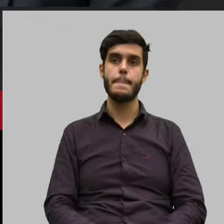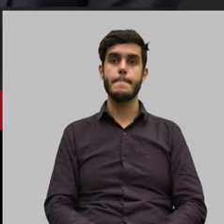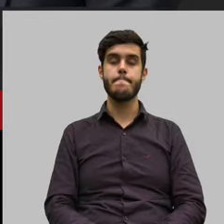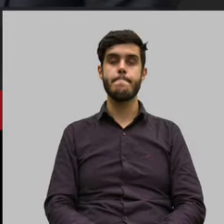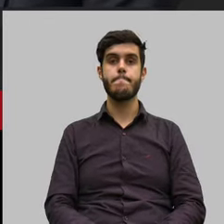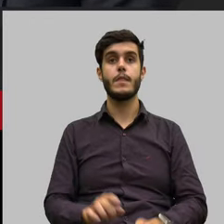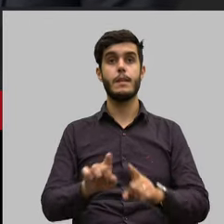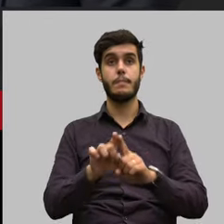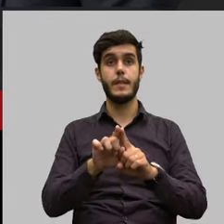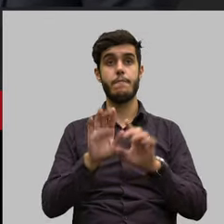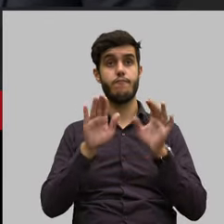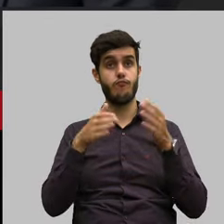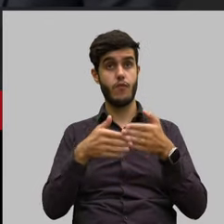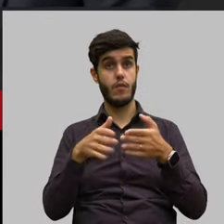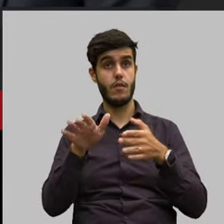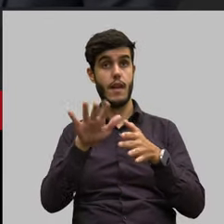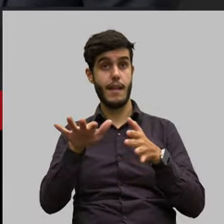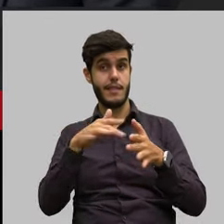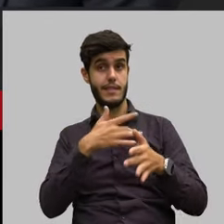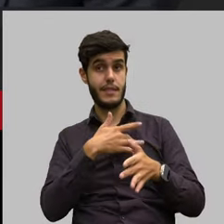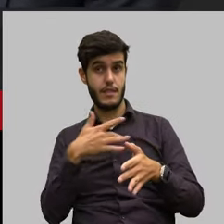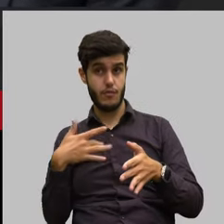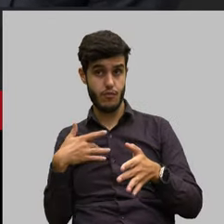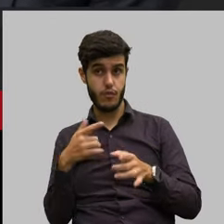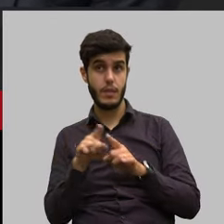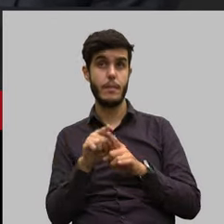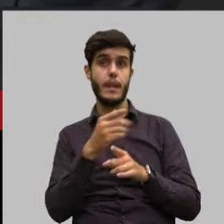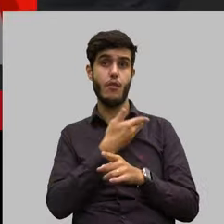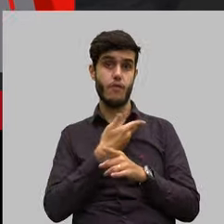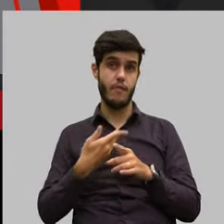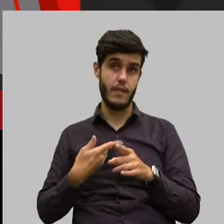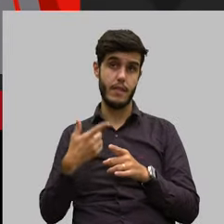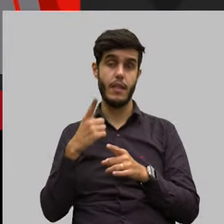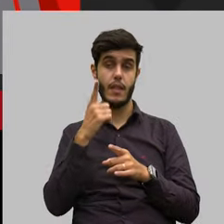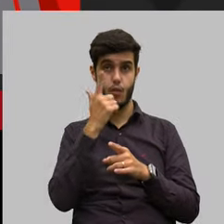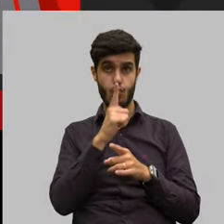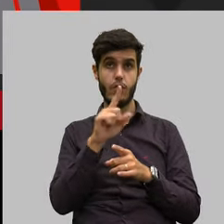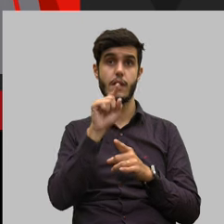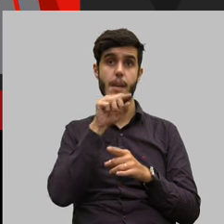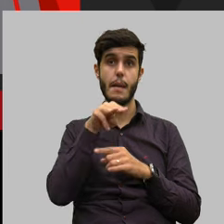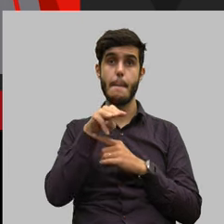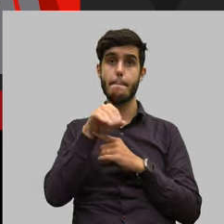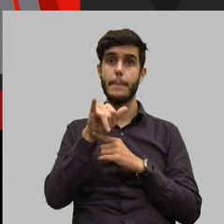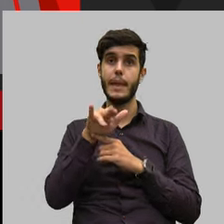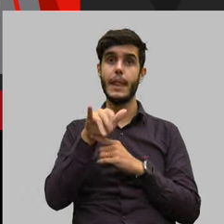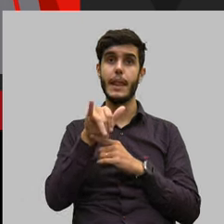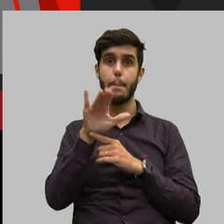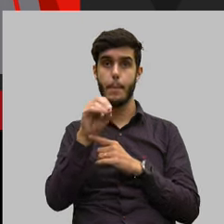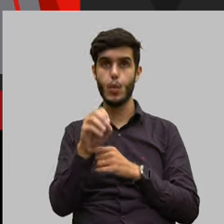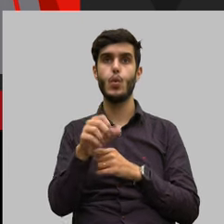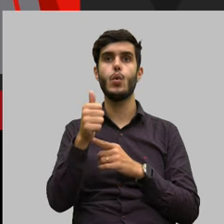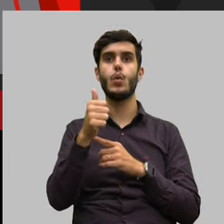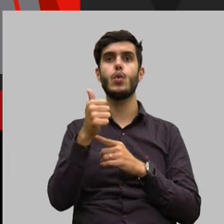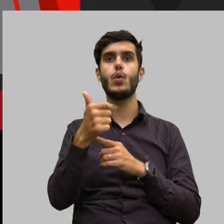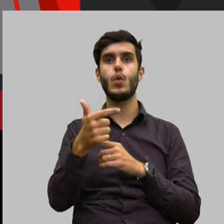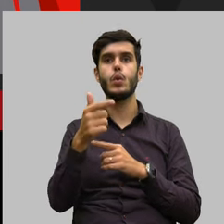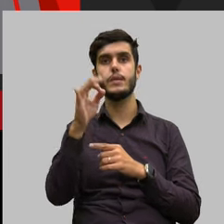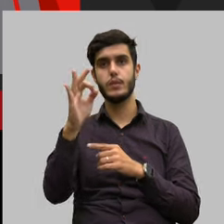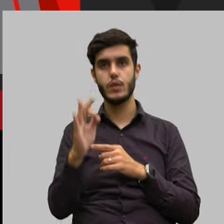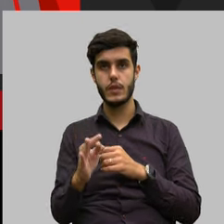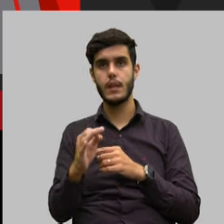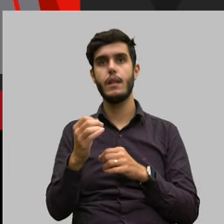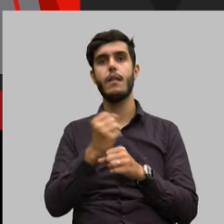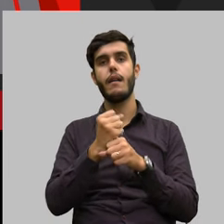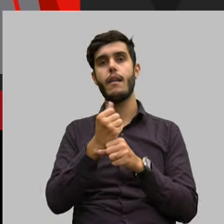eh também né Eh o governo tem atingido o mínimo de 12% no nos últimos anos de novo